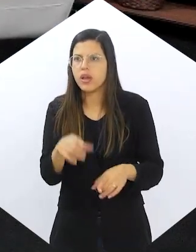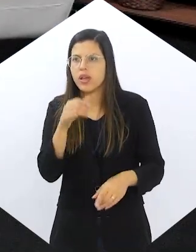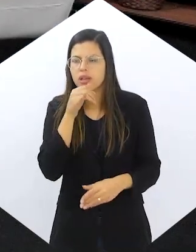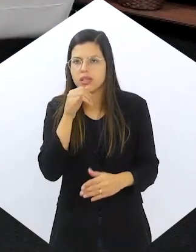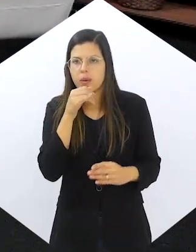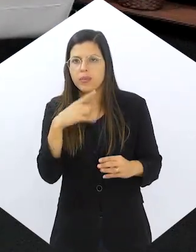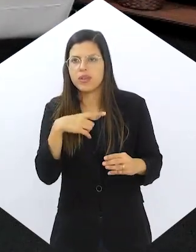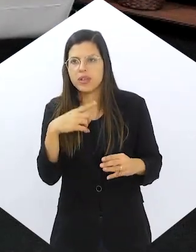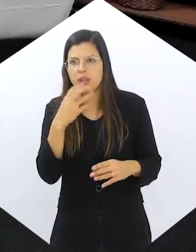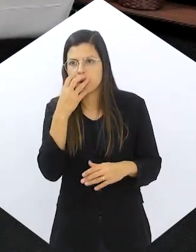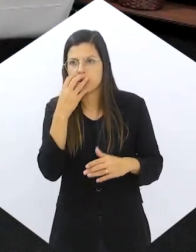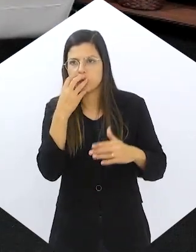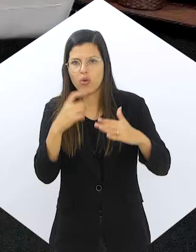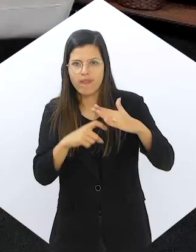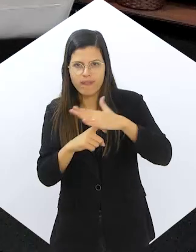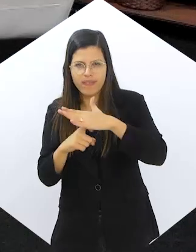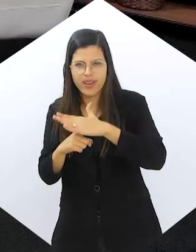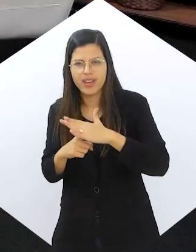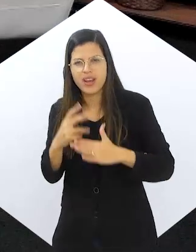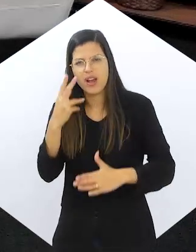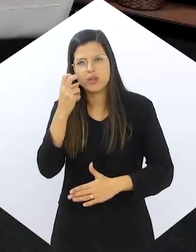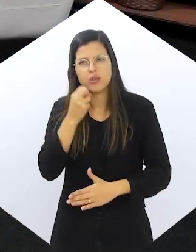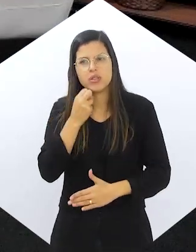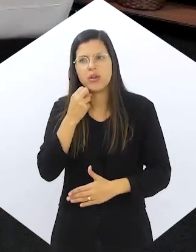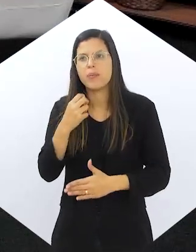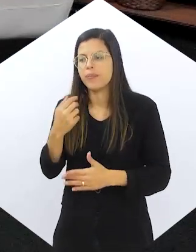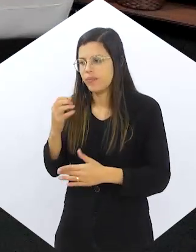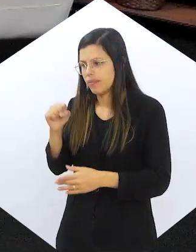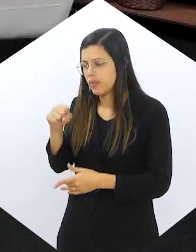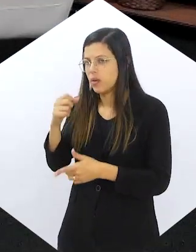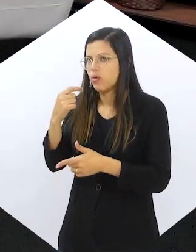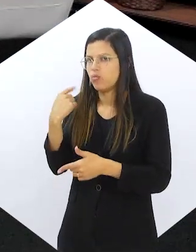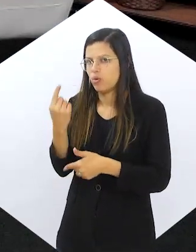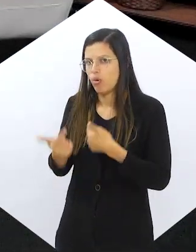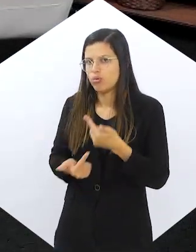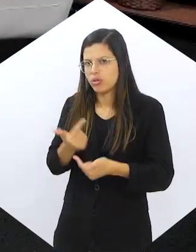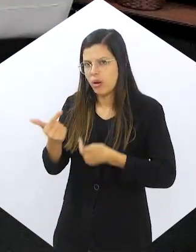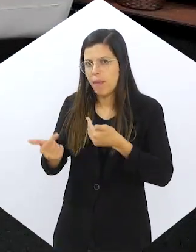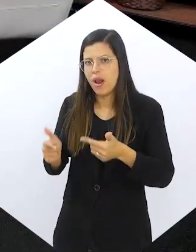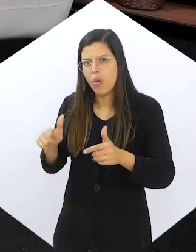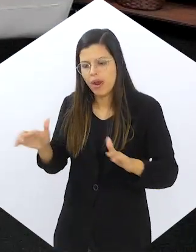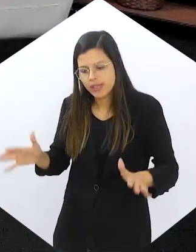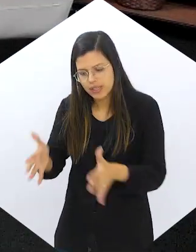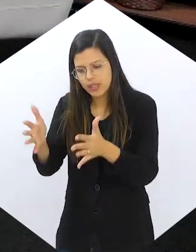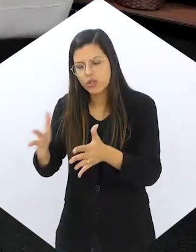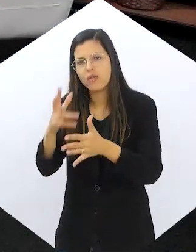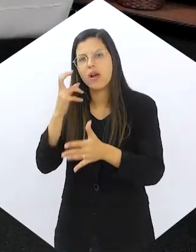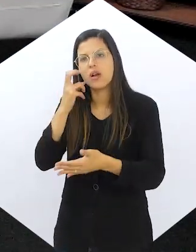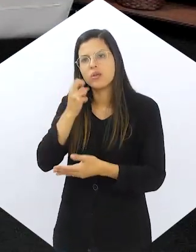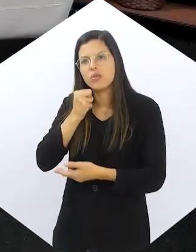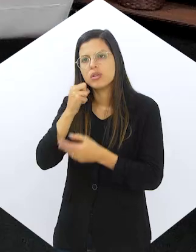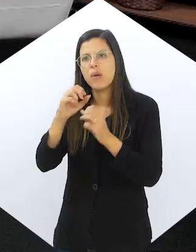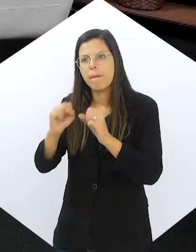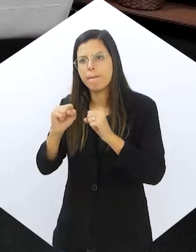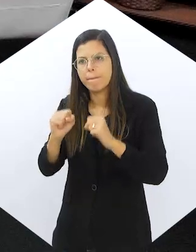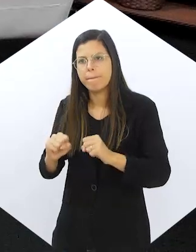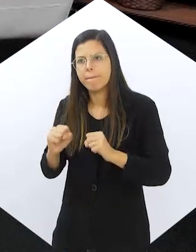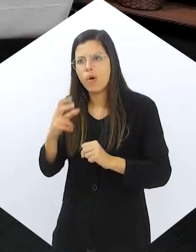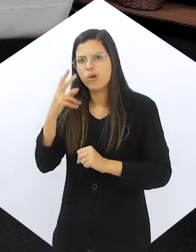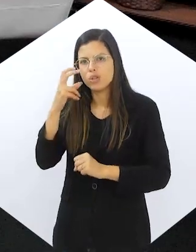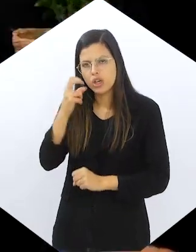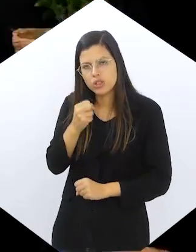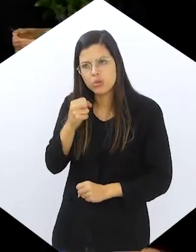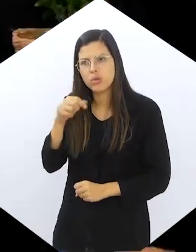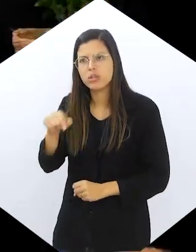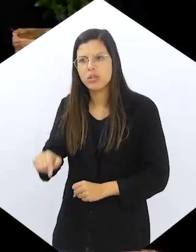de adoção. Sim, né? a gente, no trabalho na subsecretaria, é realmente incentivar a adoção. Então, assim, pode adotar um cachorro que ele